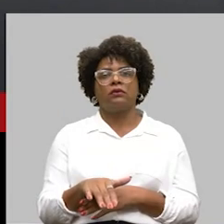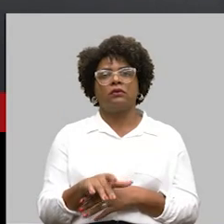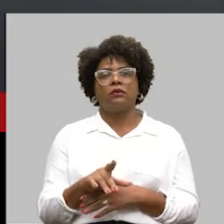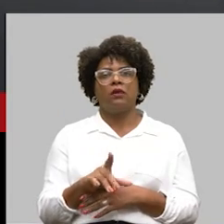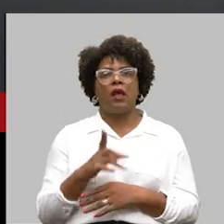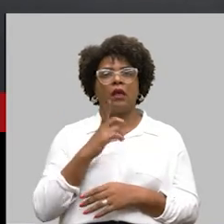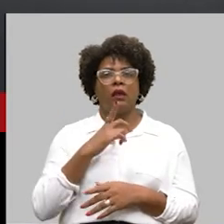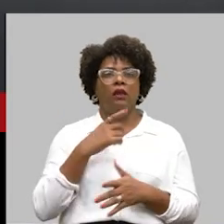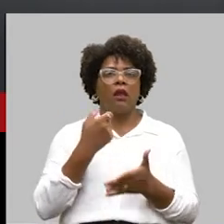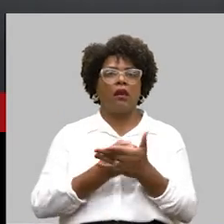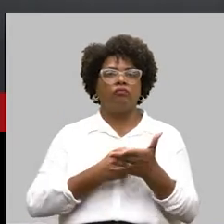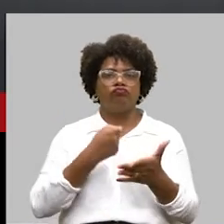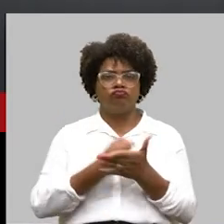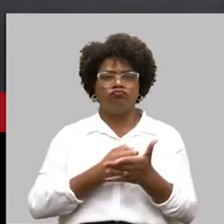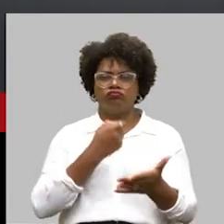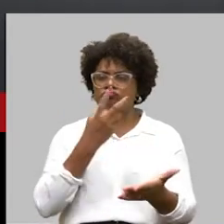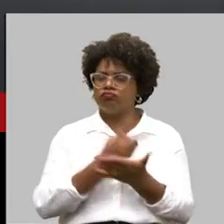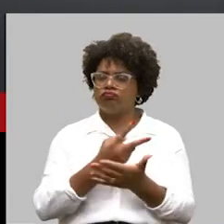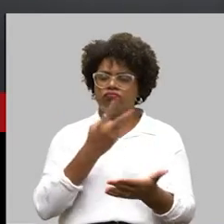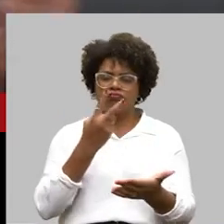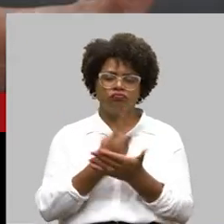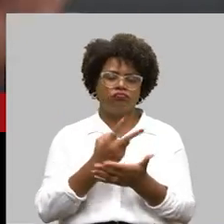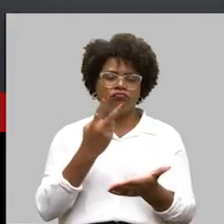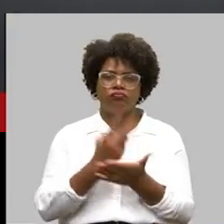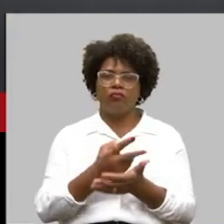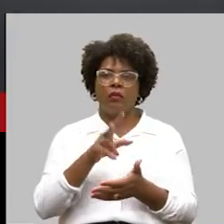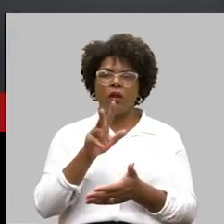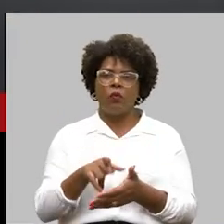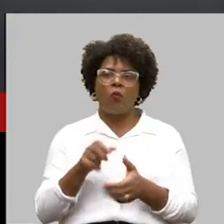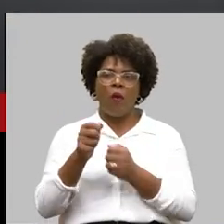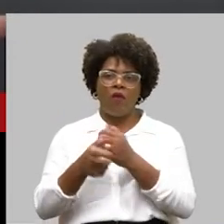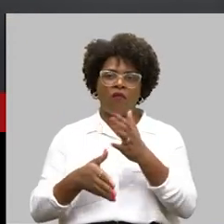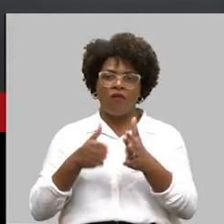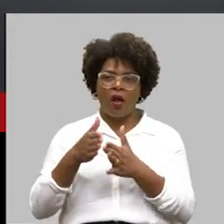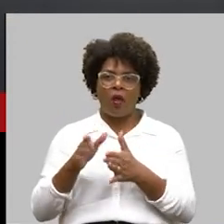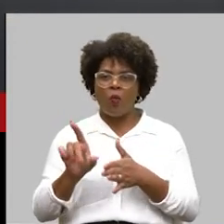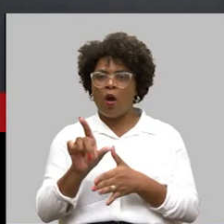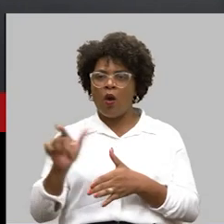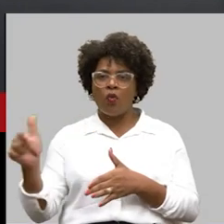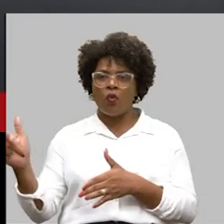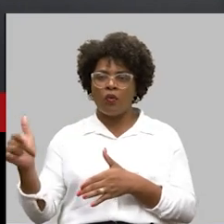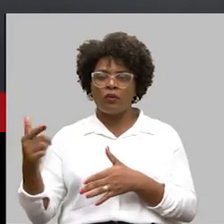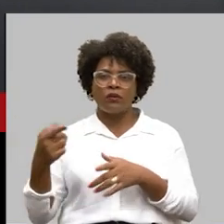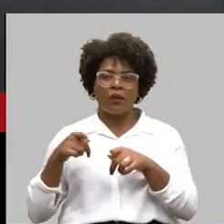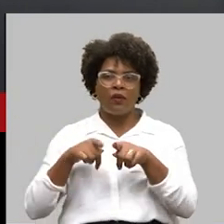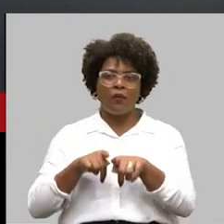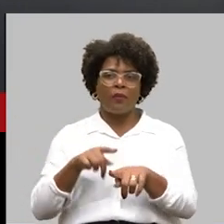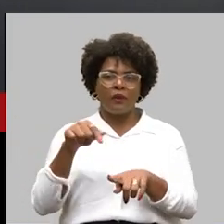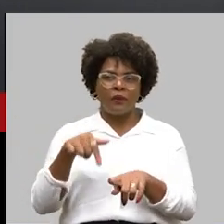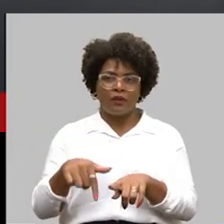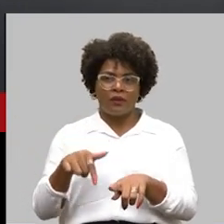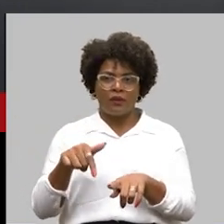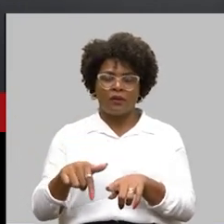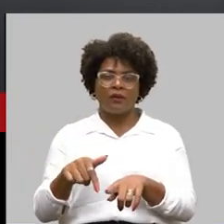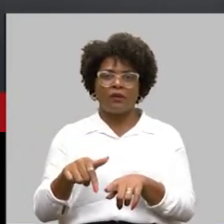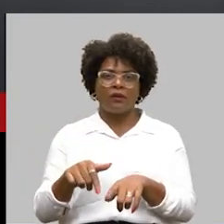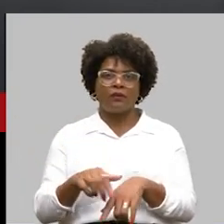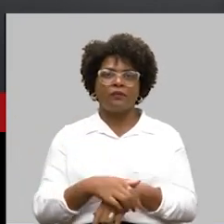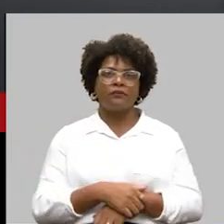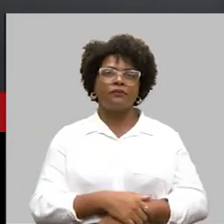luta constante como muito bem diz a companheira jovem que tava aqui né que é uma luta